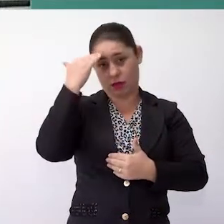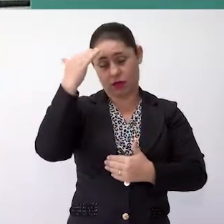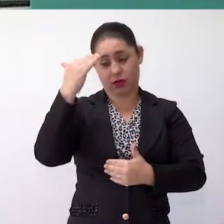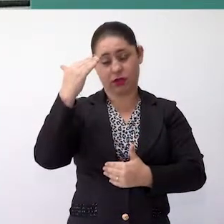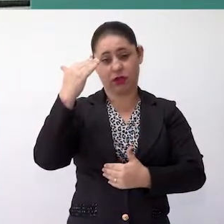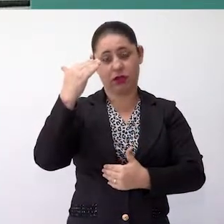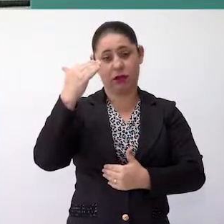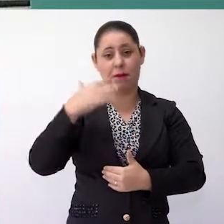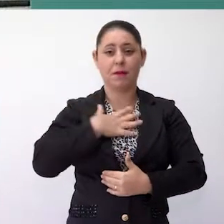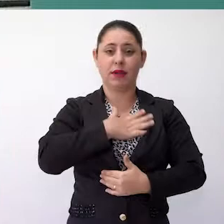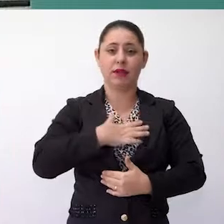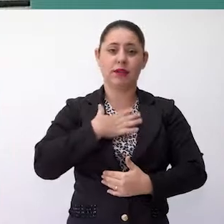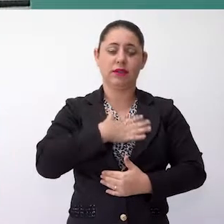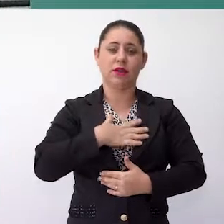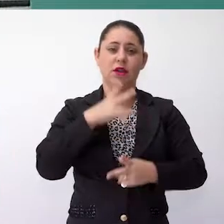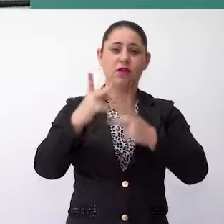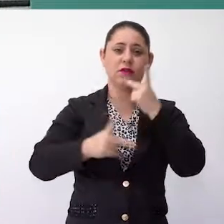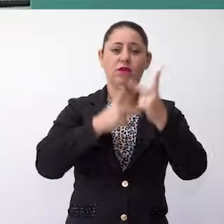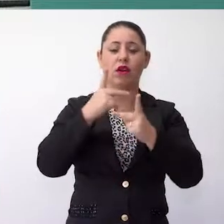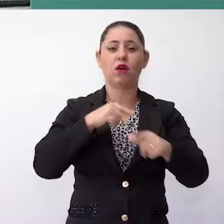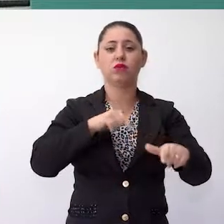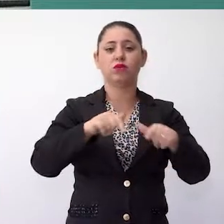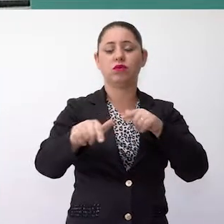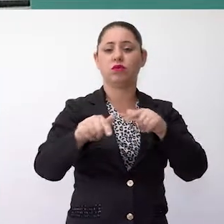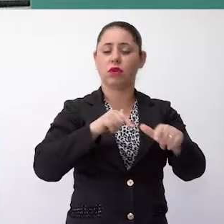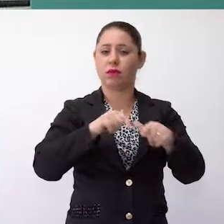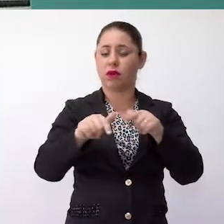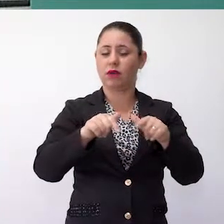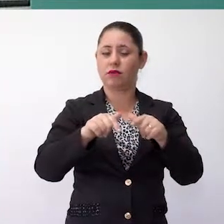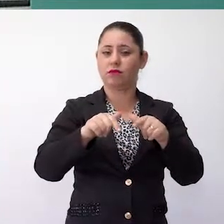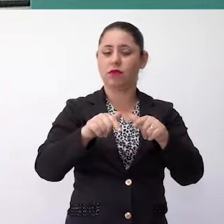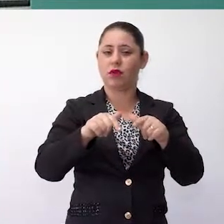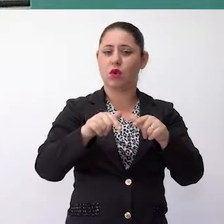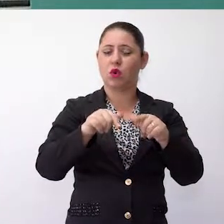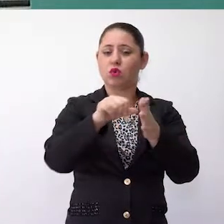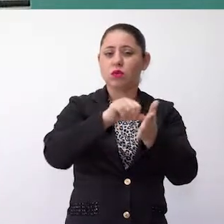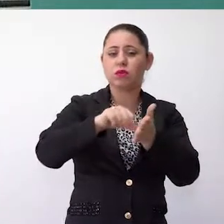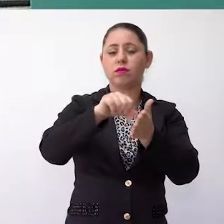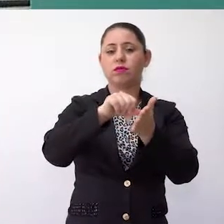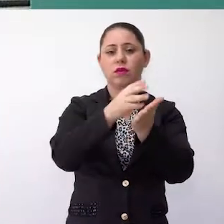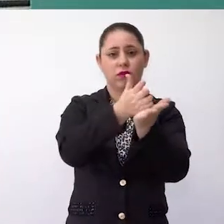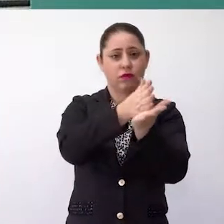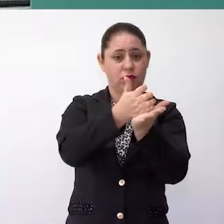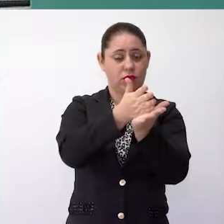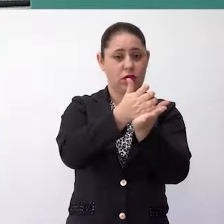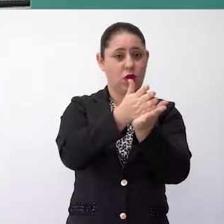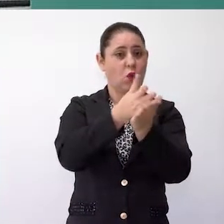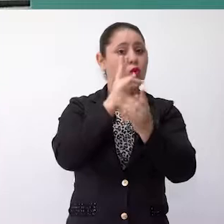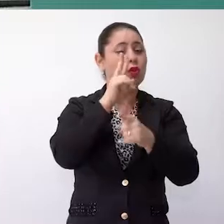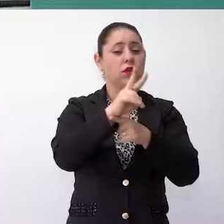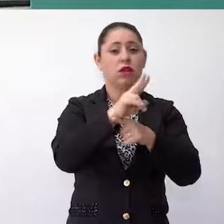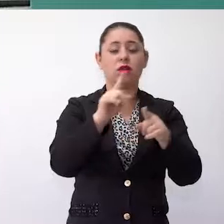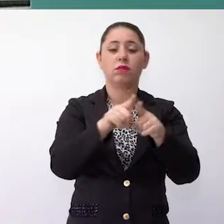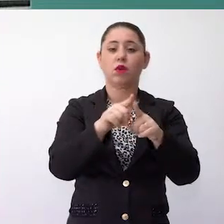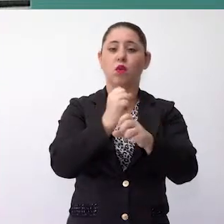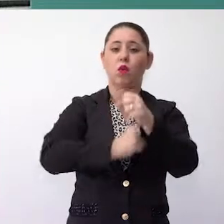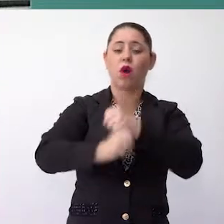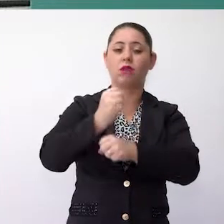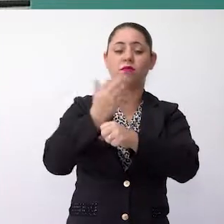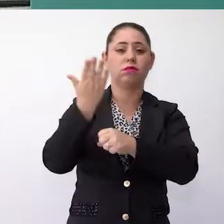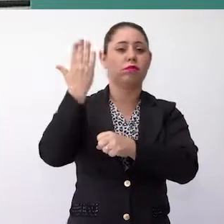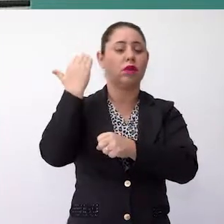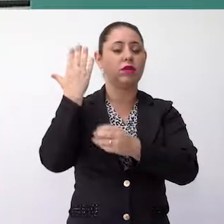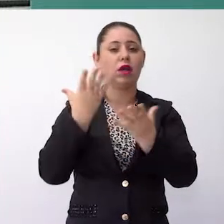poder falar um pouco do trabalho do Departamento de Operações de Fronteira. Realmente, o ano passado foi um ano de